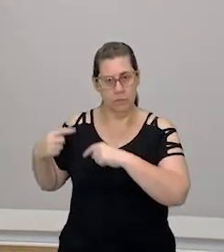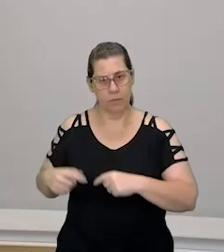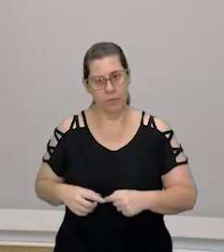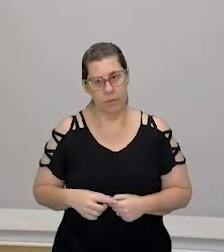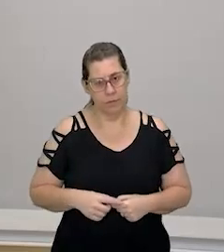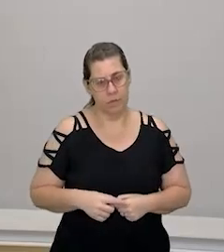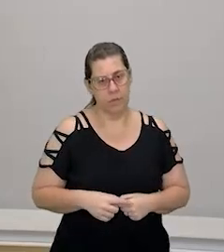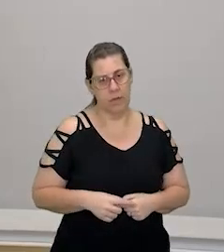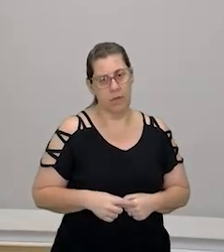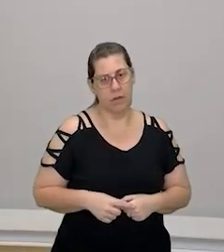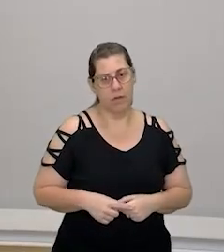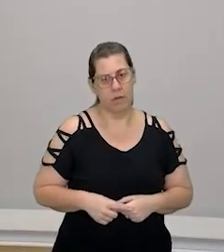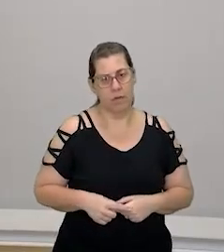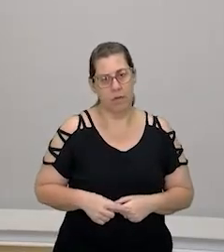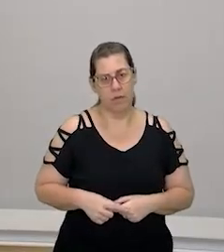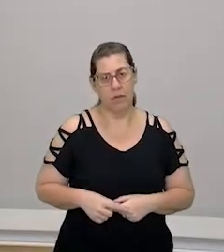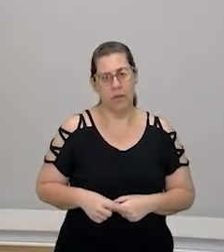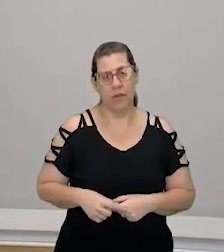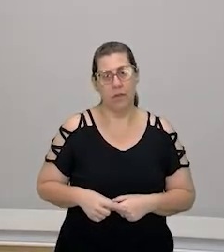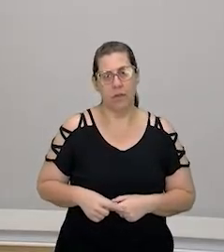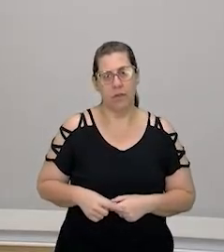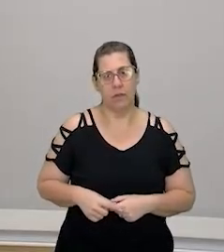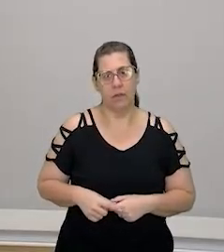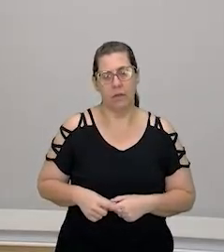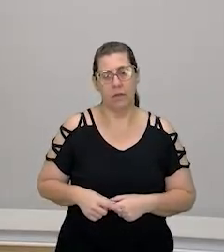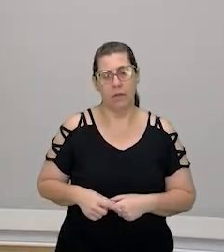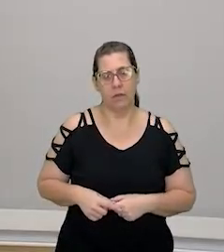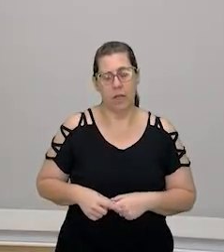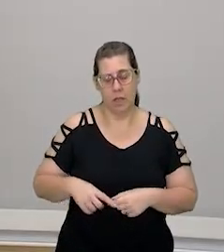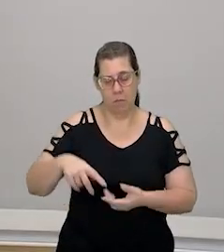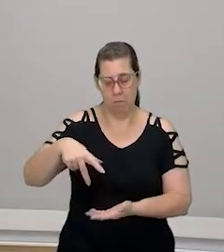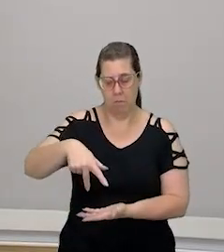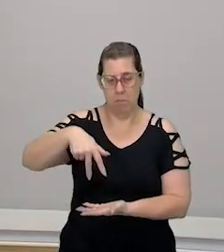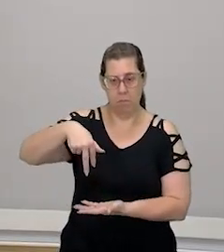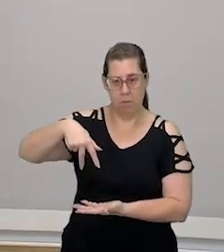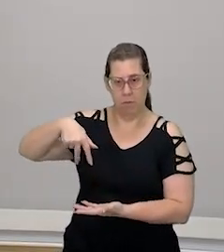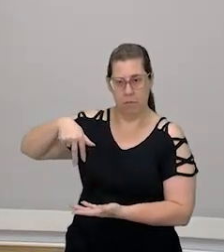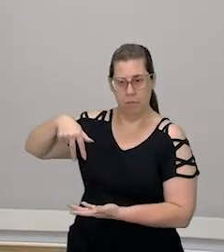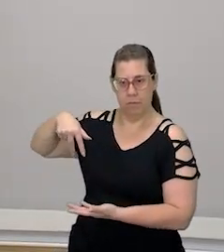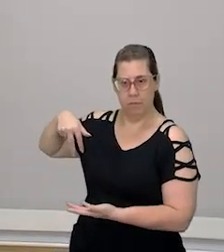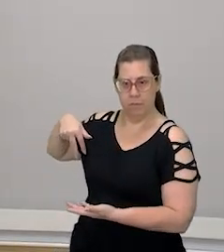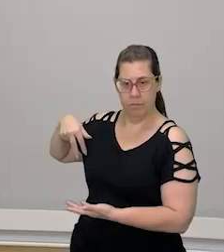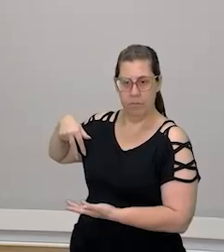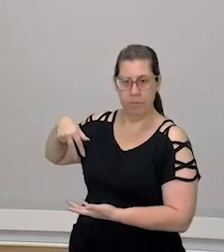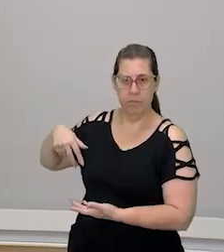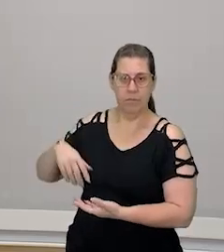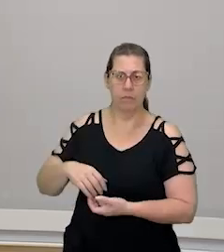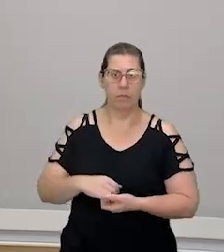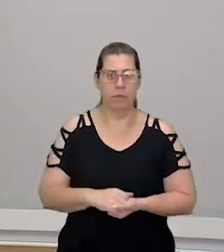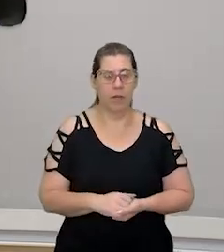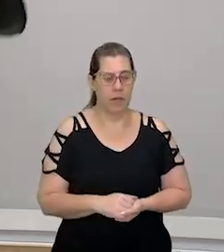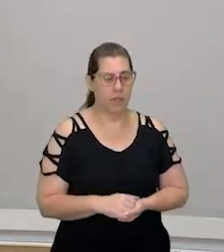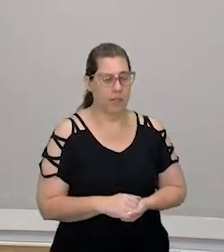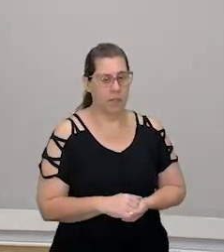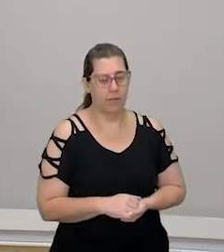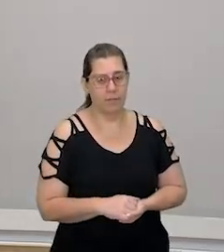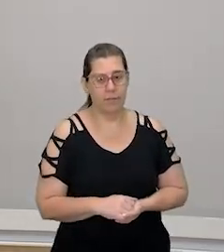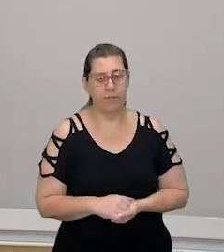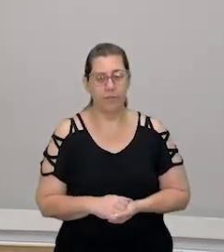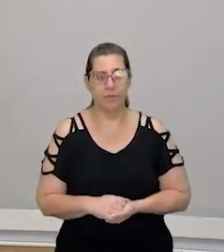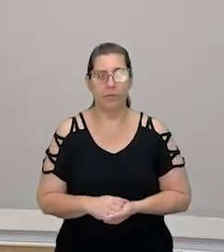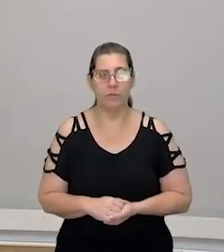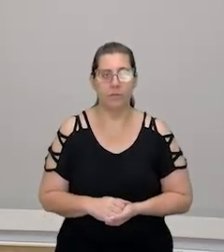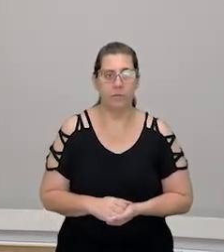estão sem tatame, então eu vou andar para trás, mas eu faria o Shirokemi, a cambalhota de costas.